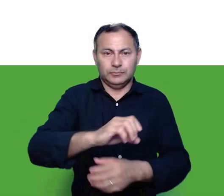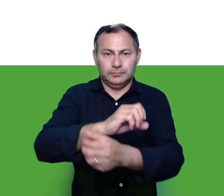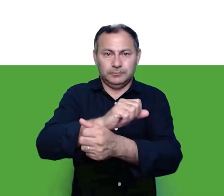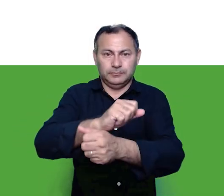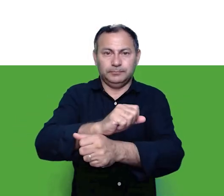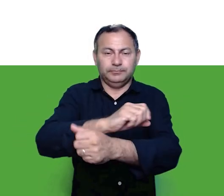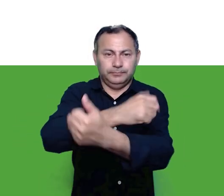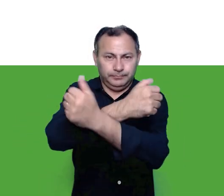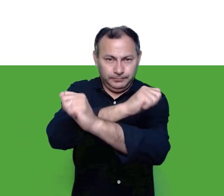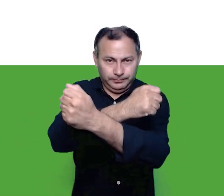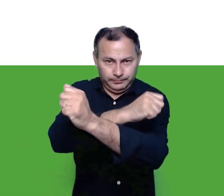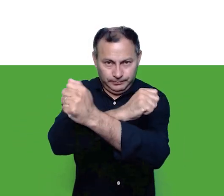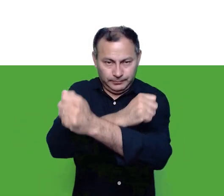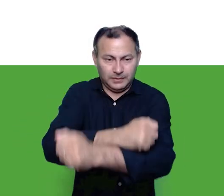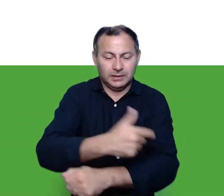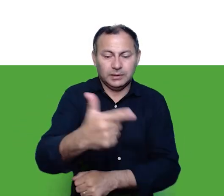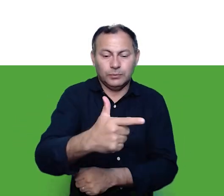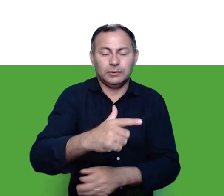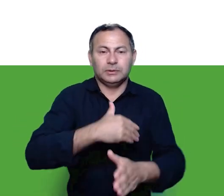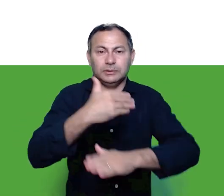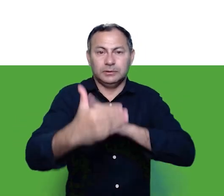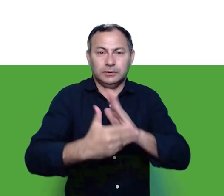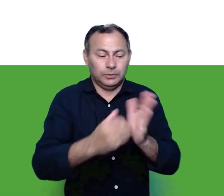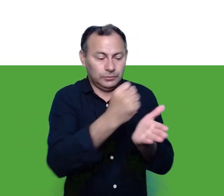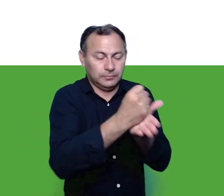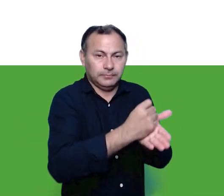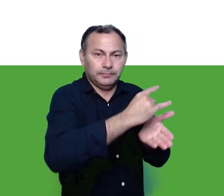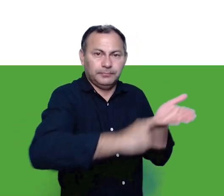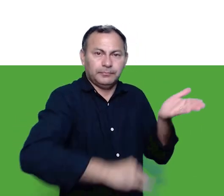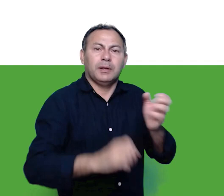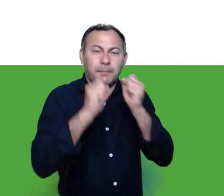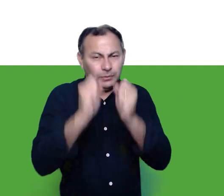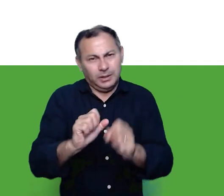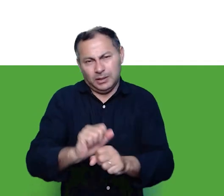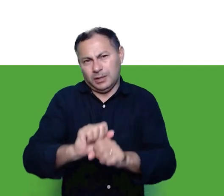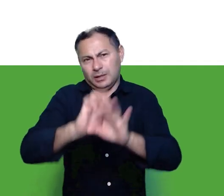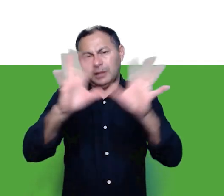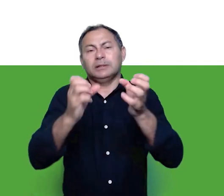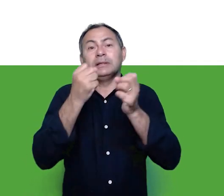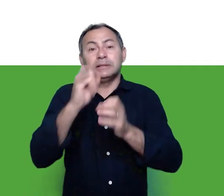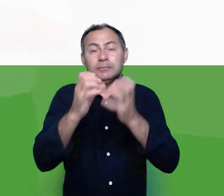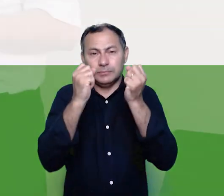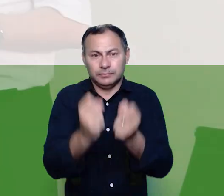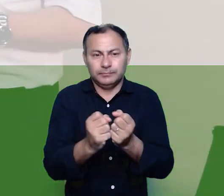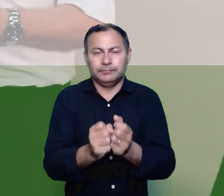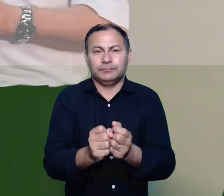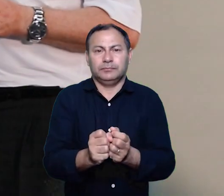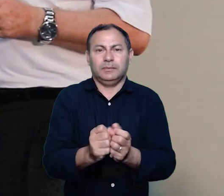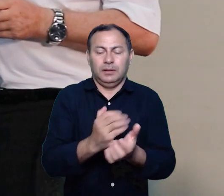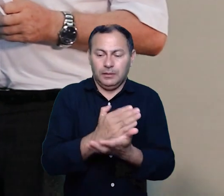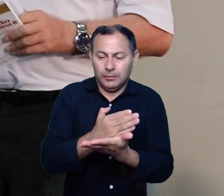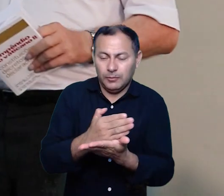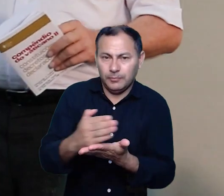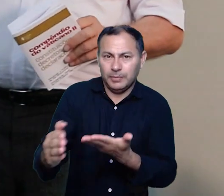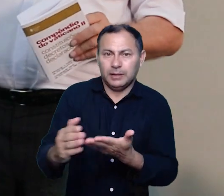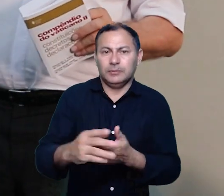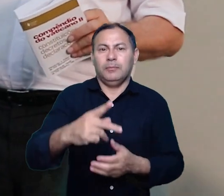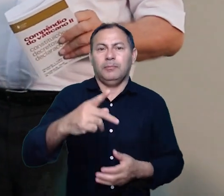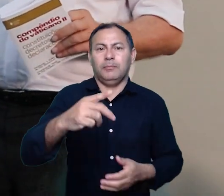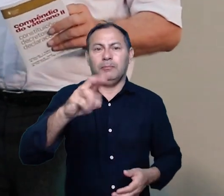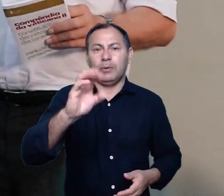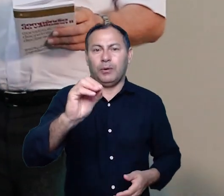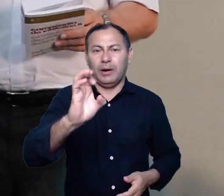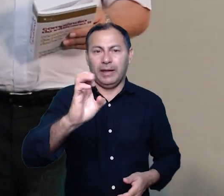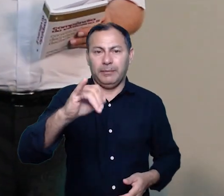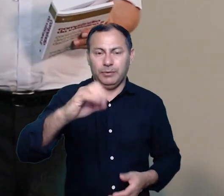do Vaticano II, tem todos os documentos lá. Se puder, claro. Eis como começa,